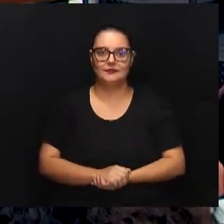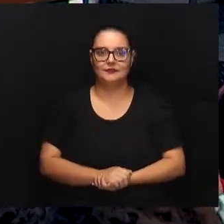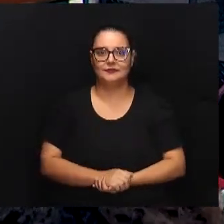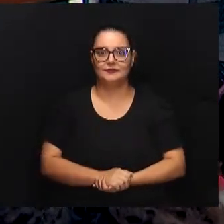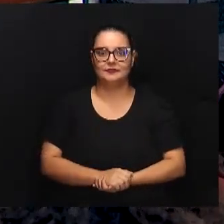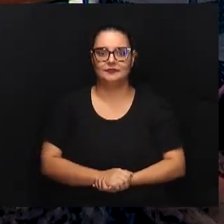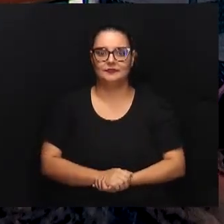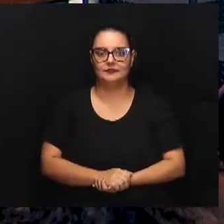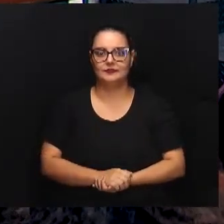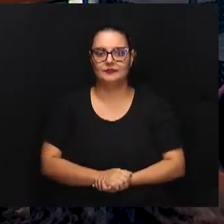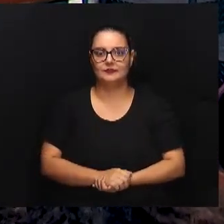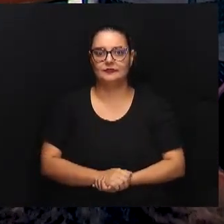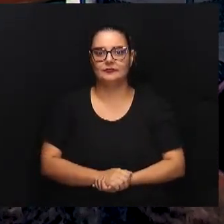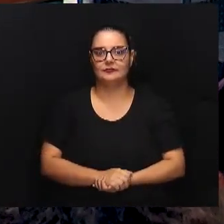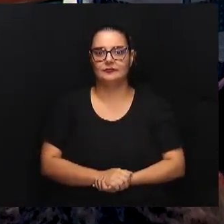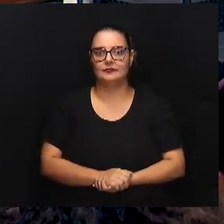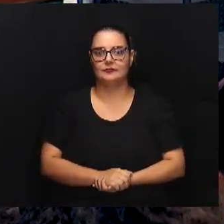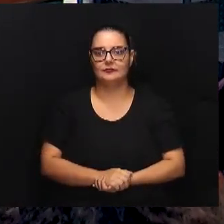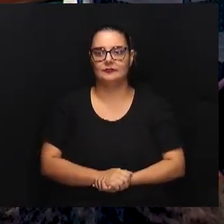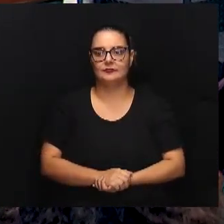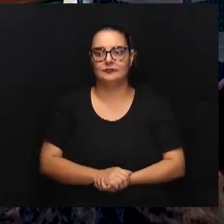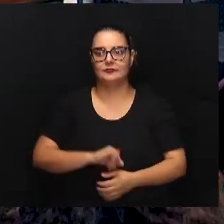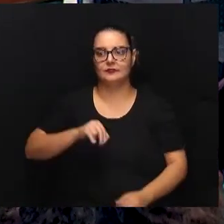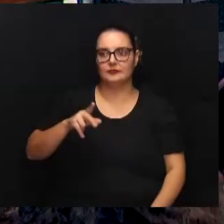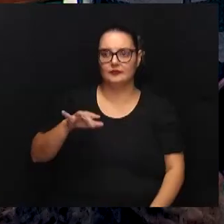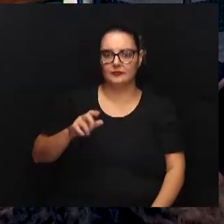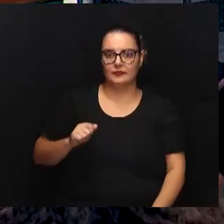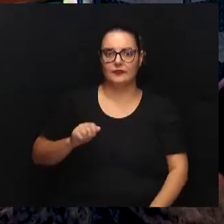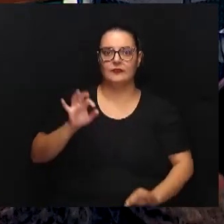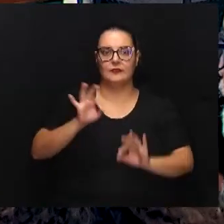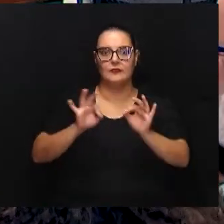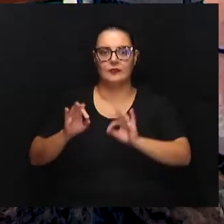Júlia, e já se prepara, Catrina, que depois da Júlia é você.